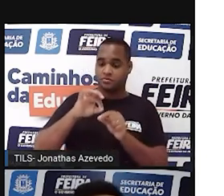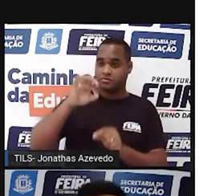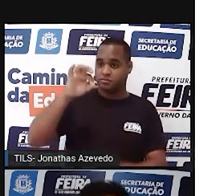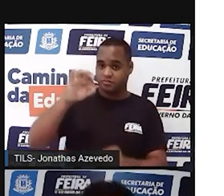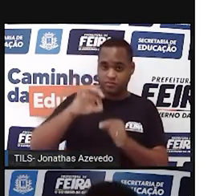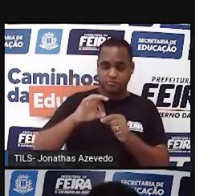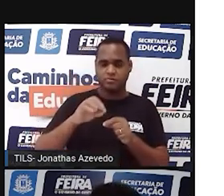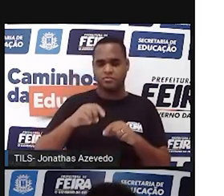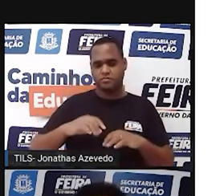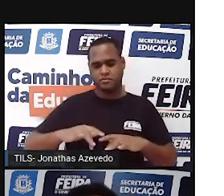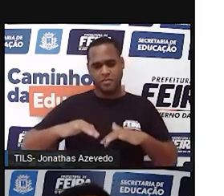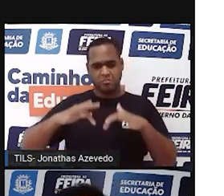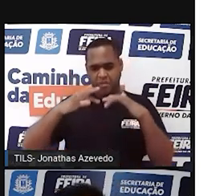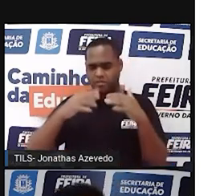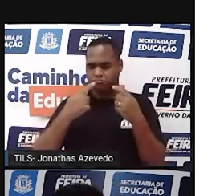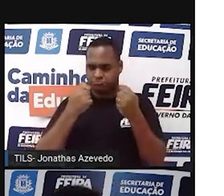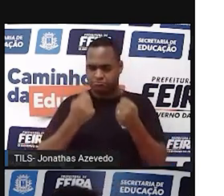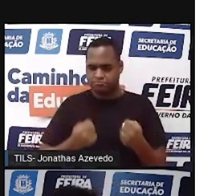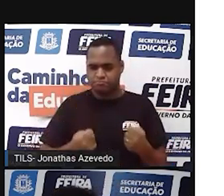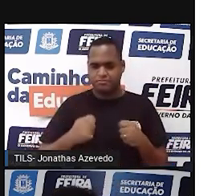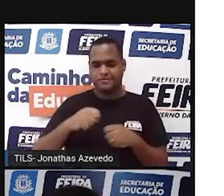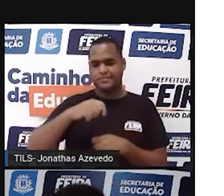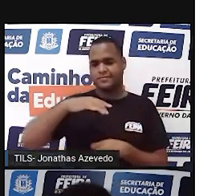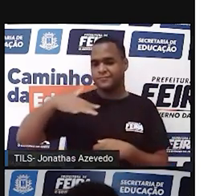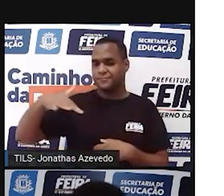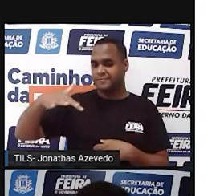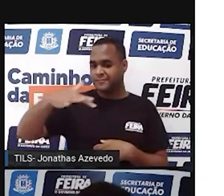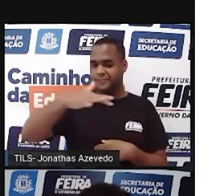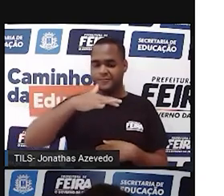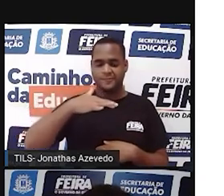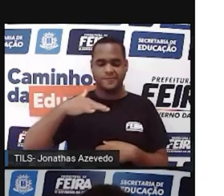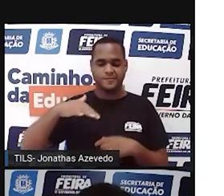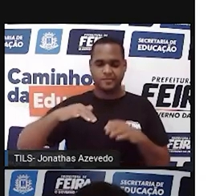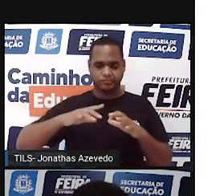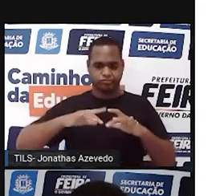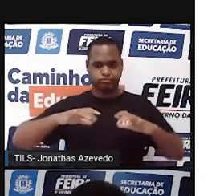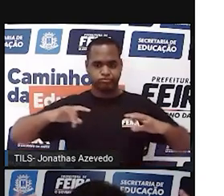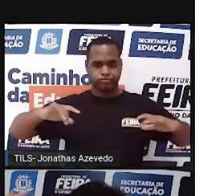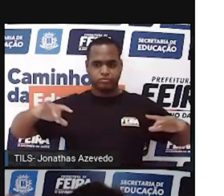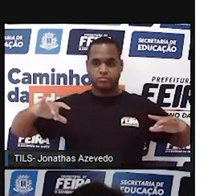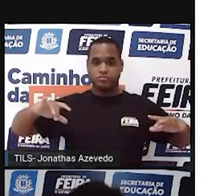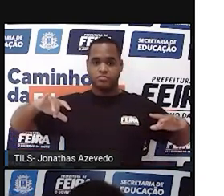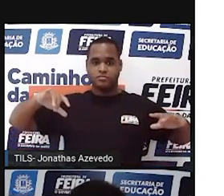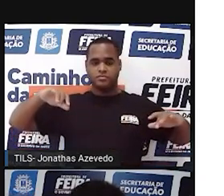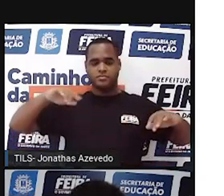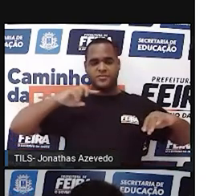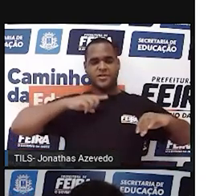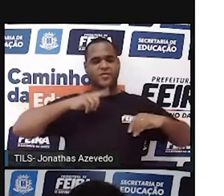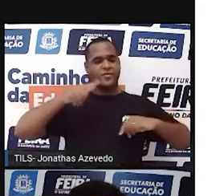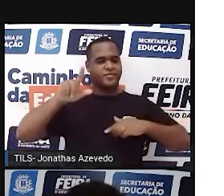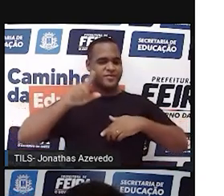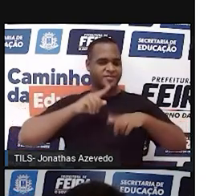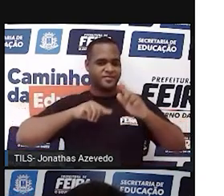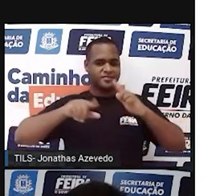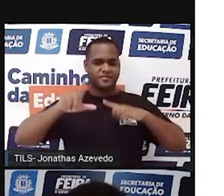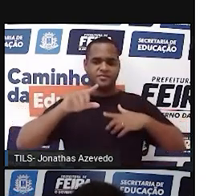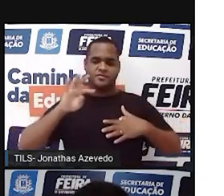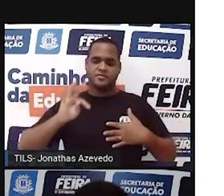capacidade, massa, superfície, volume e outras, né? A